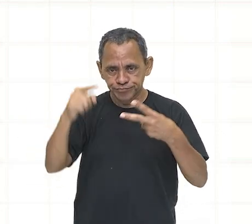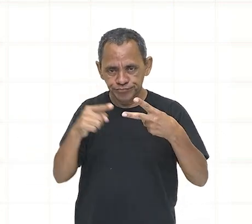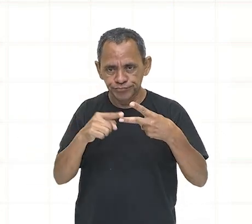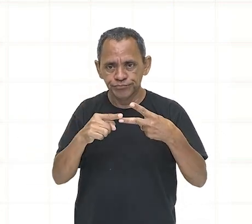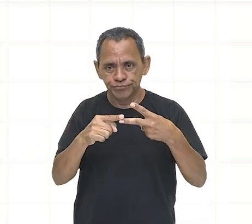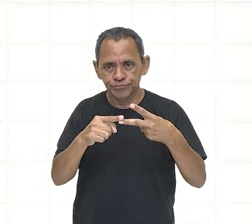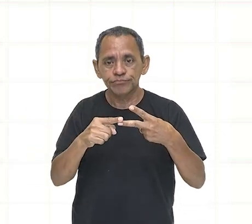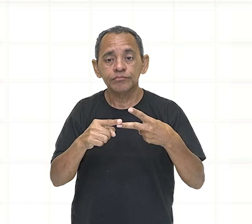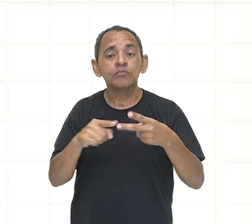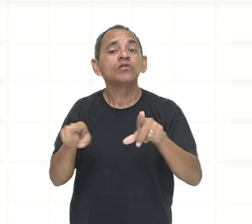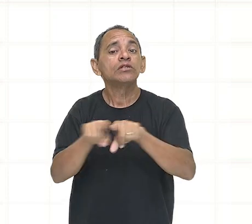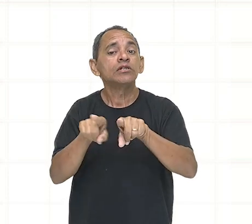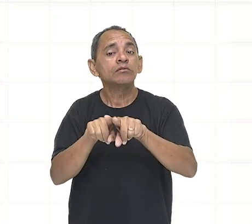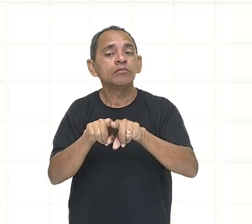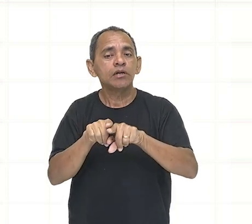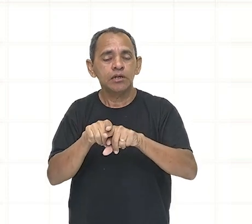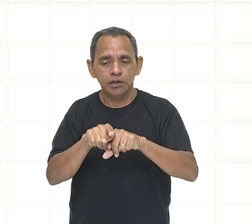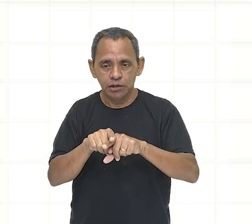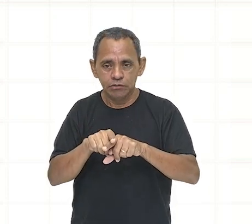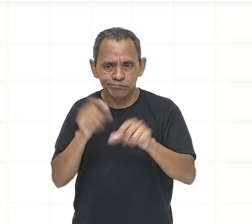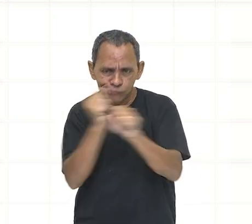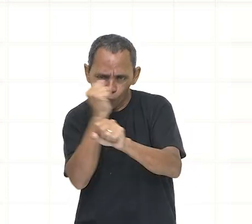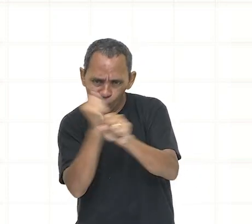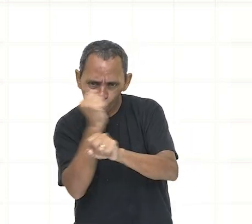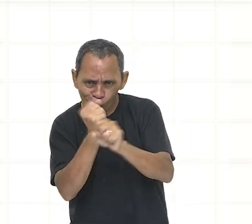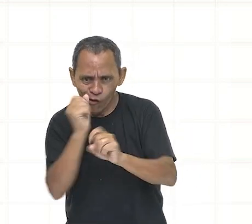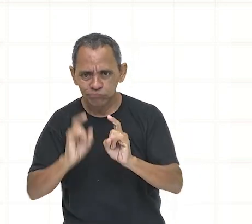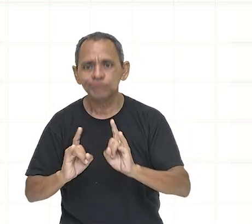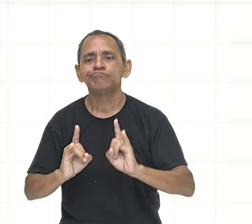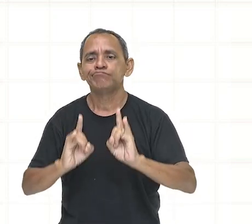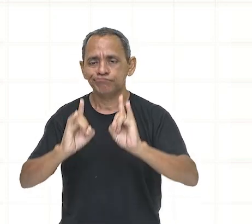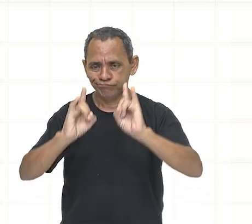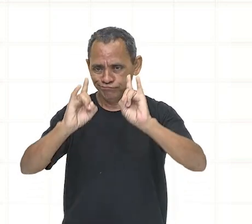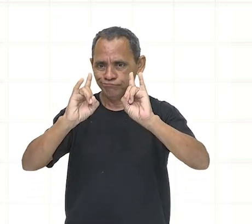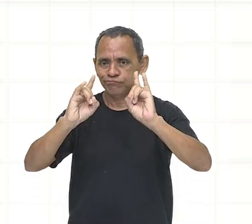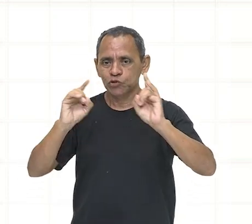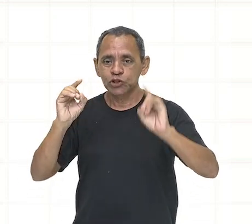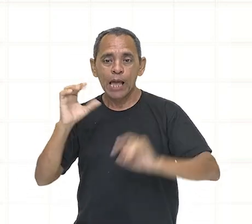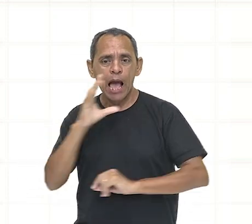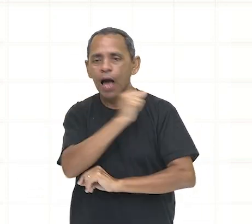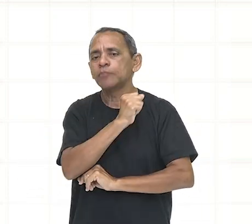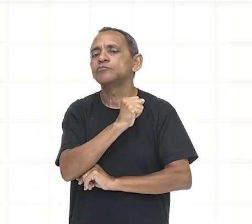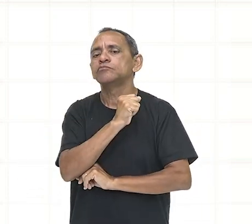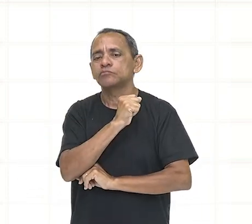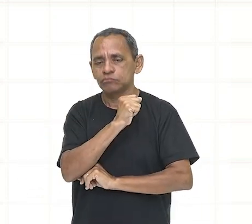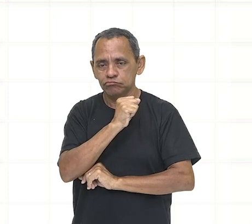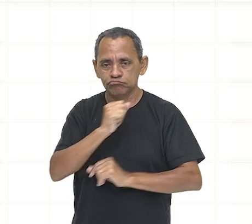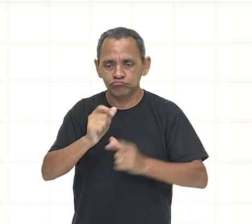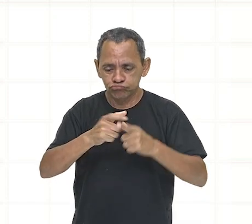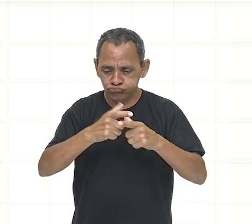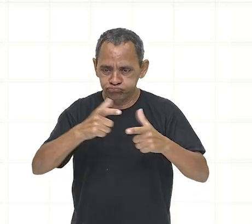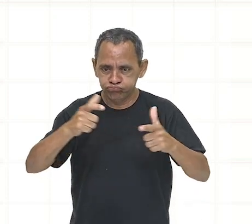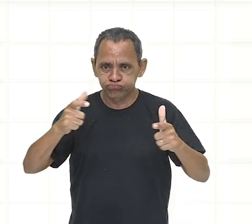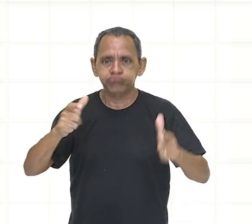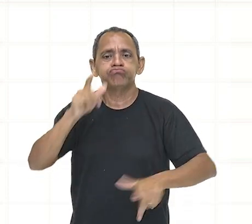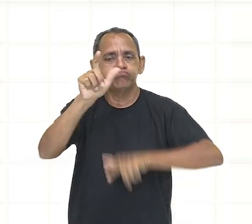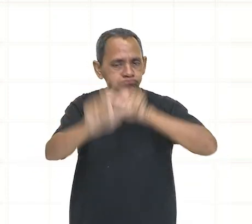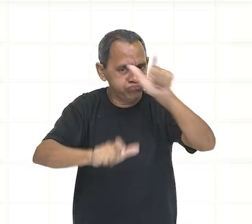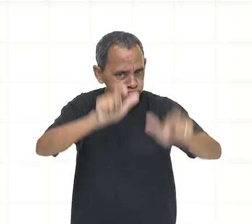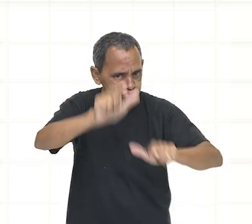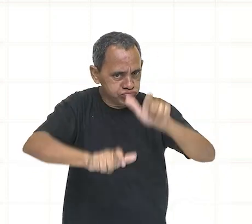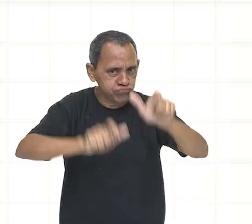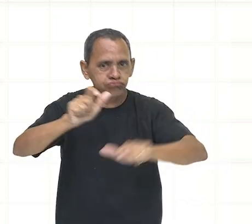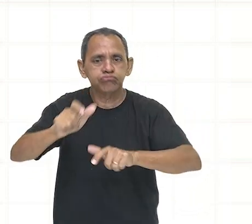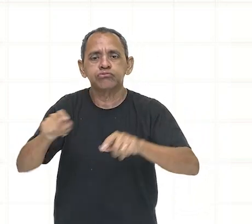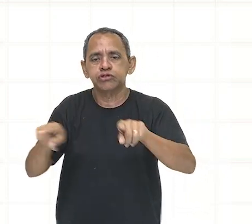a construção, porque há um rápido crescimento urbano naquela região, né? E a construção civil é um